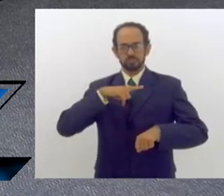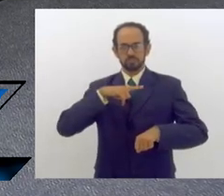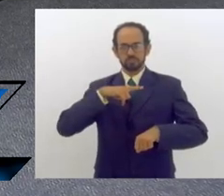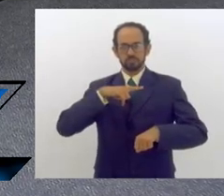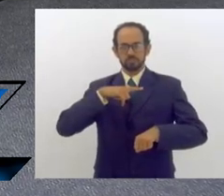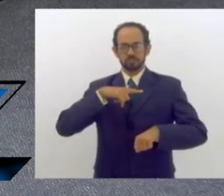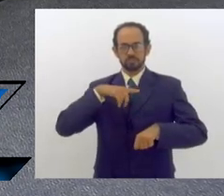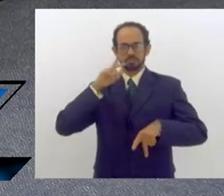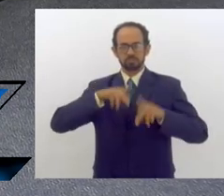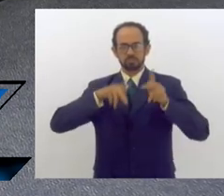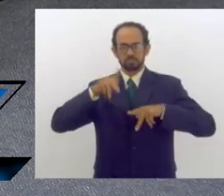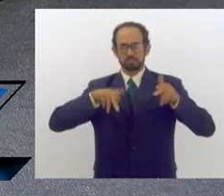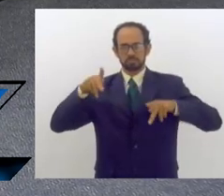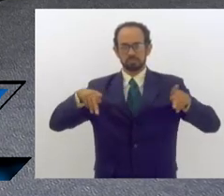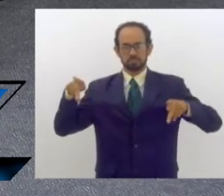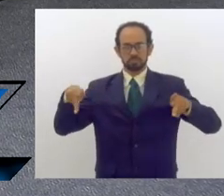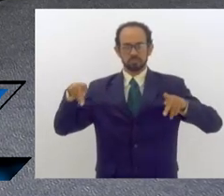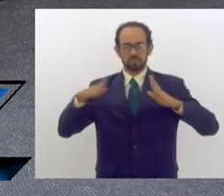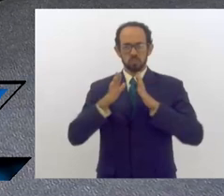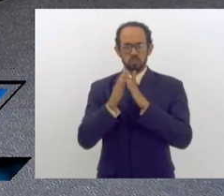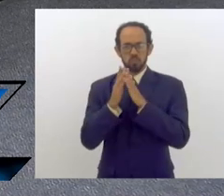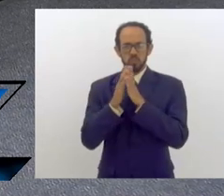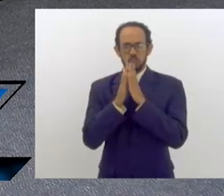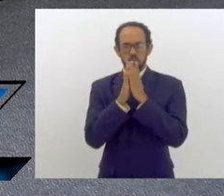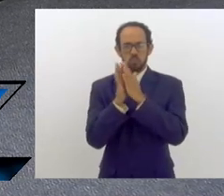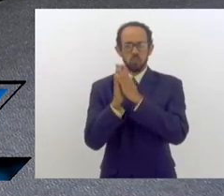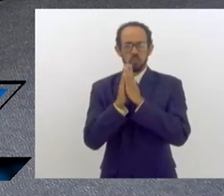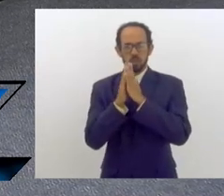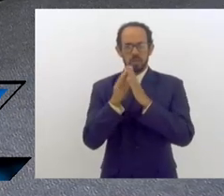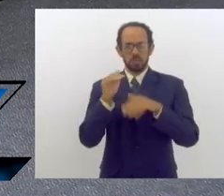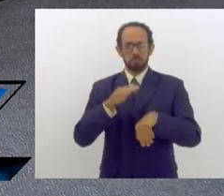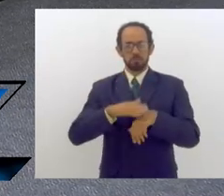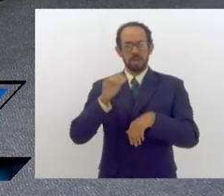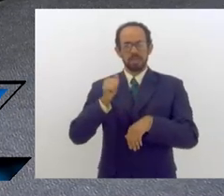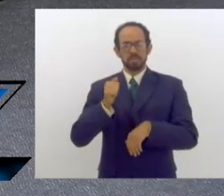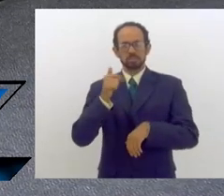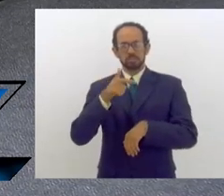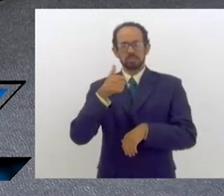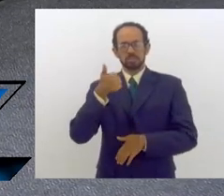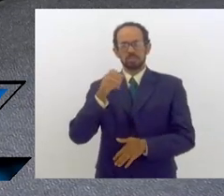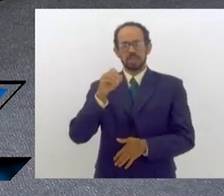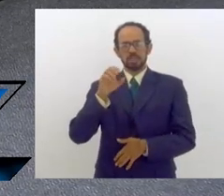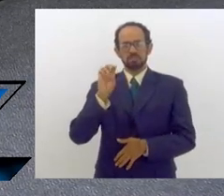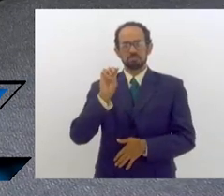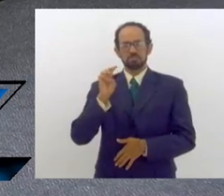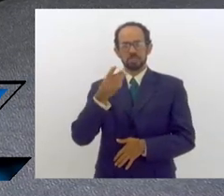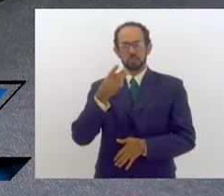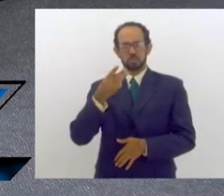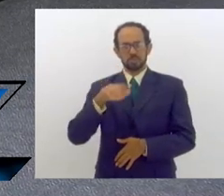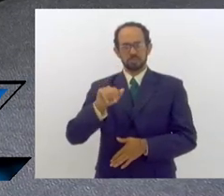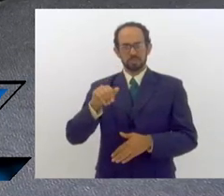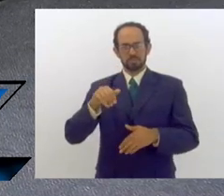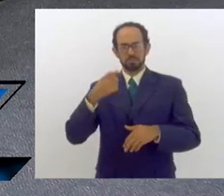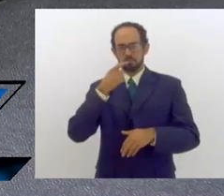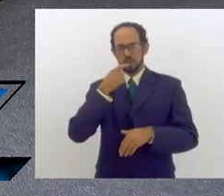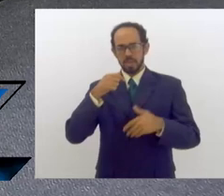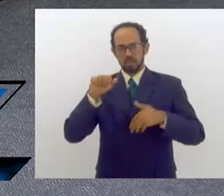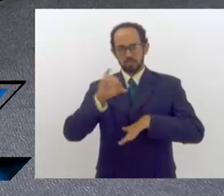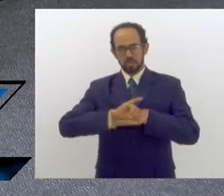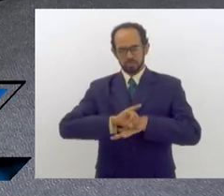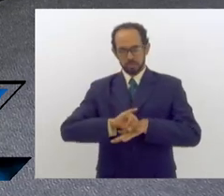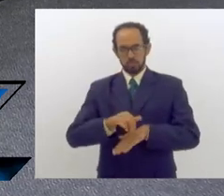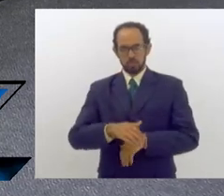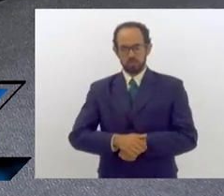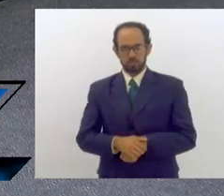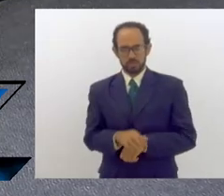uma população concentrada superior a 10 milhões de habitantes na sua região metropolitana se nós